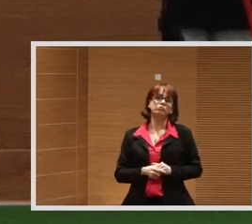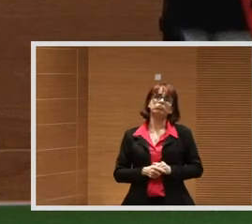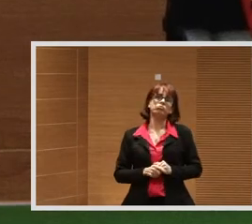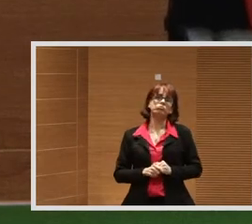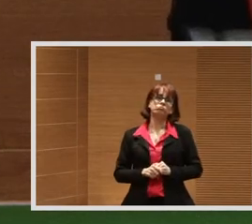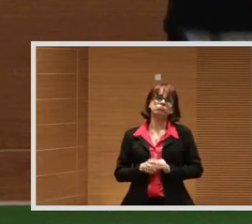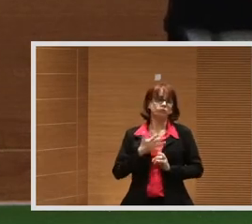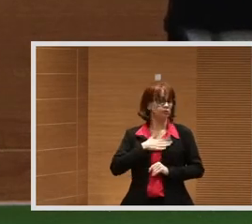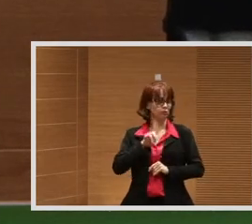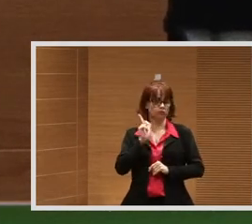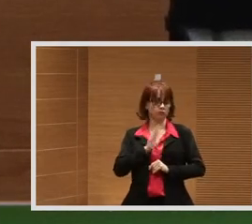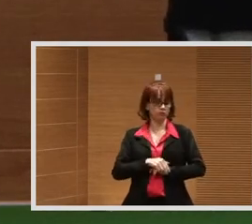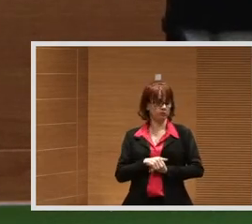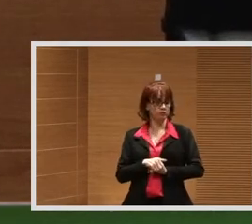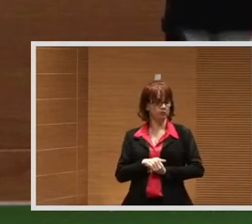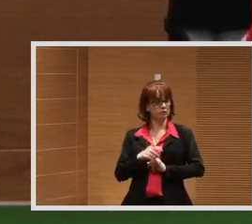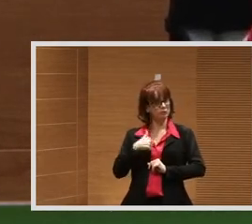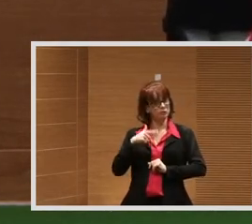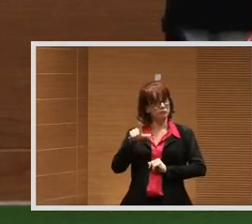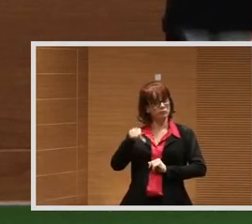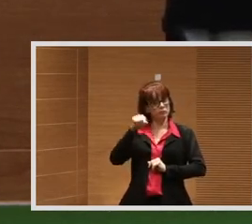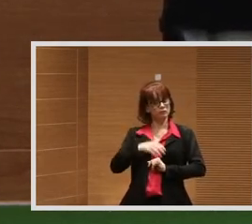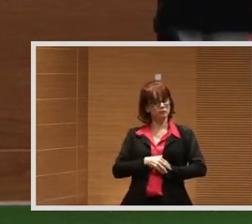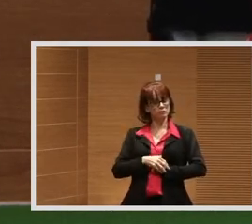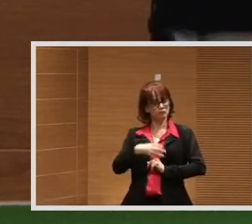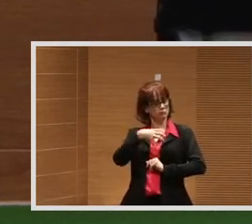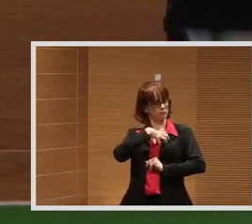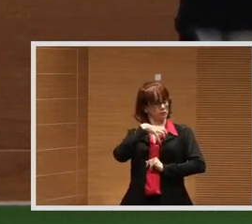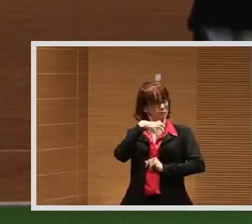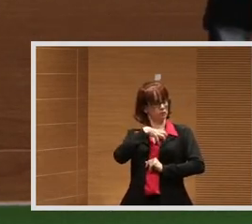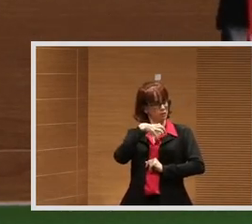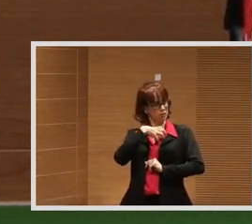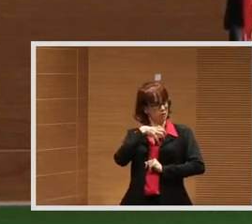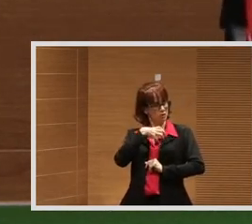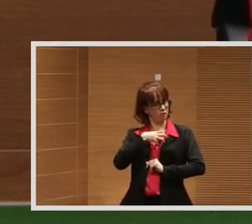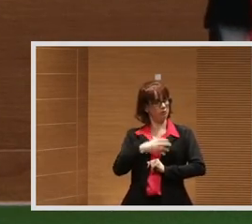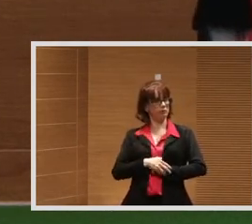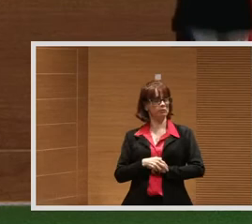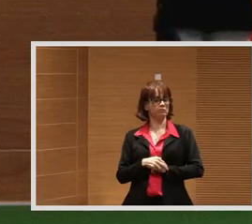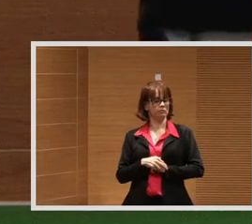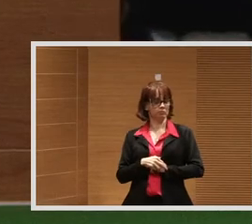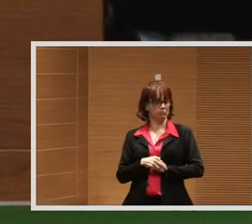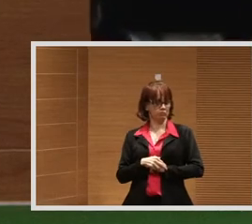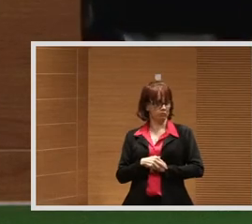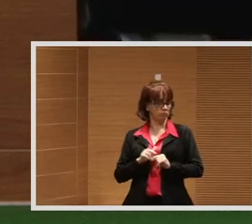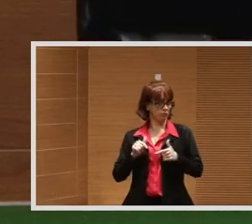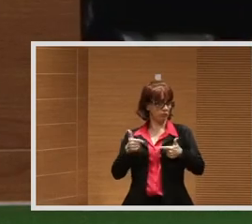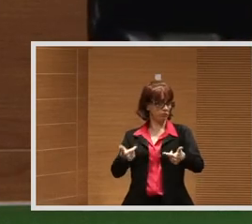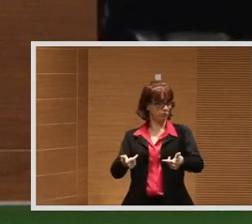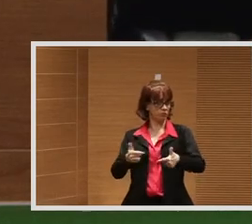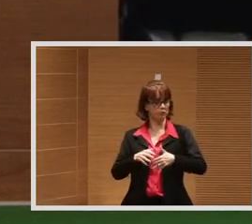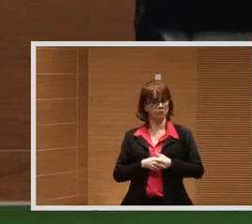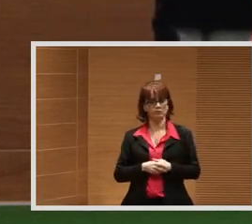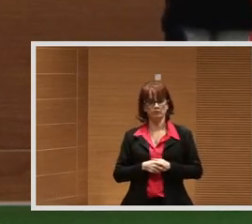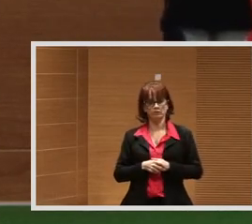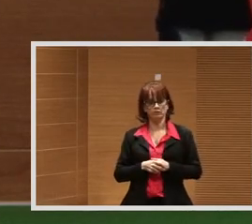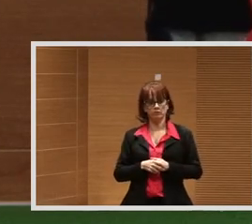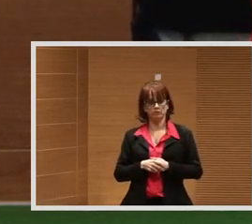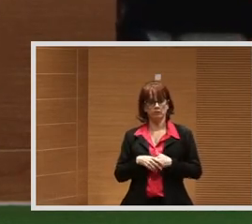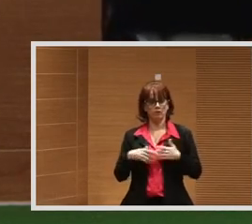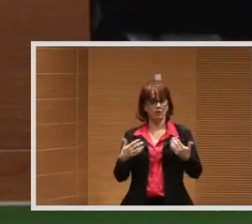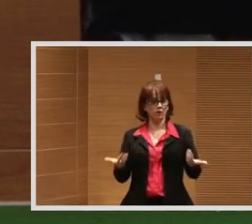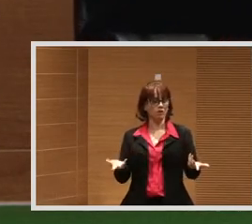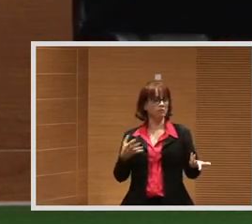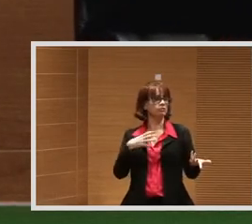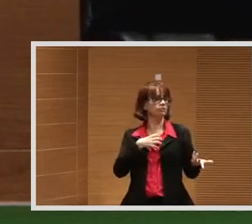acho, não gosto. Eu prefiro modos de se... comportar, mais ainda modos de se